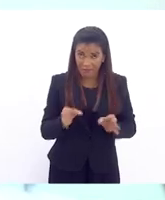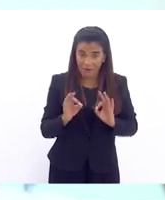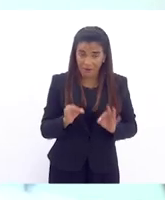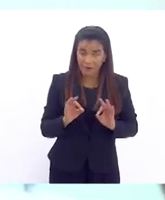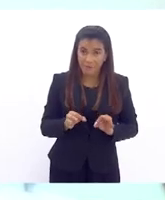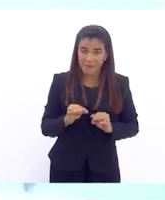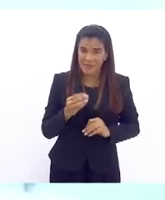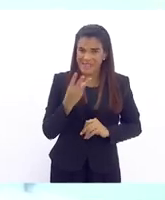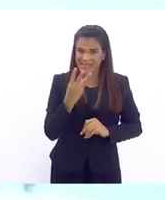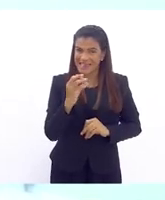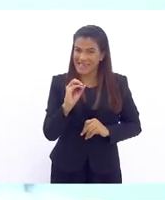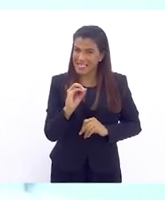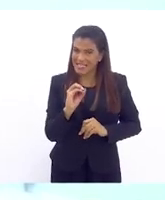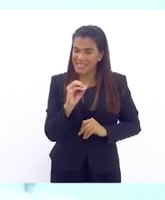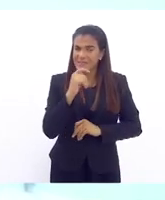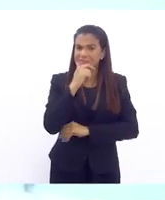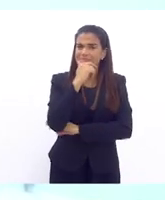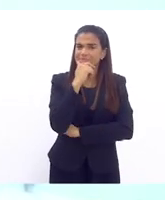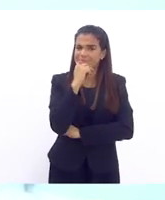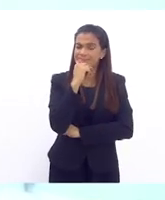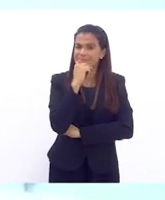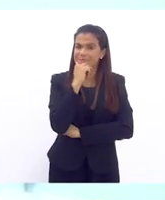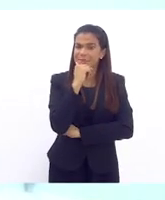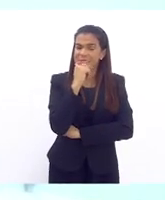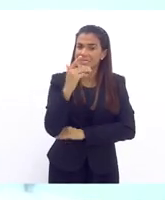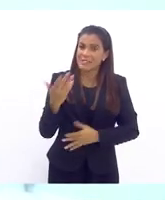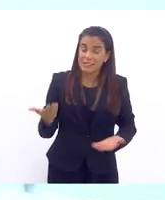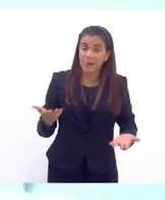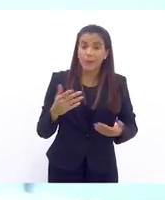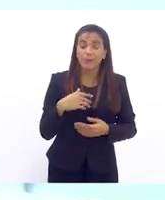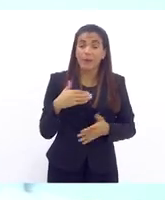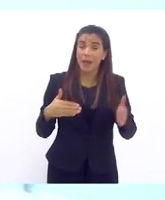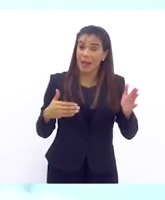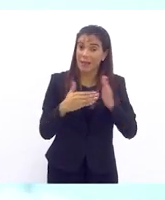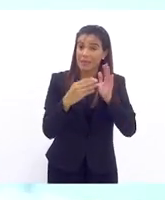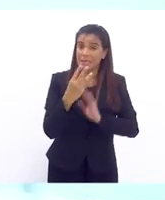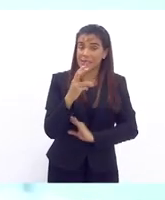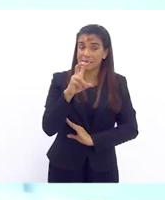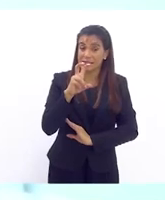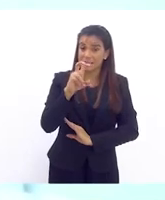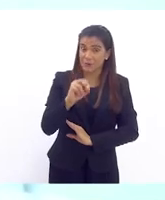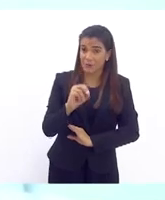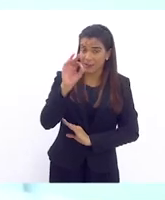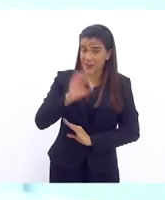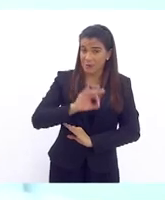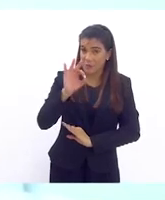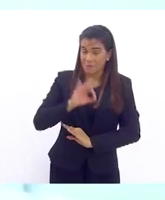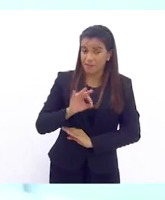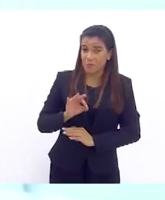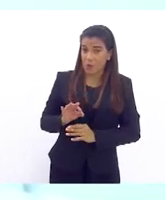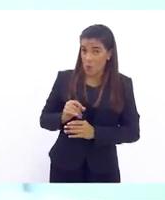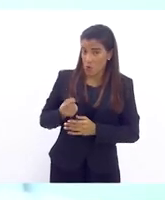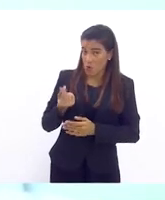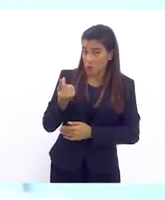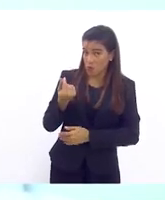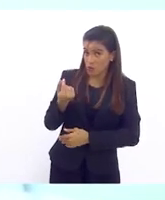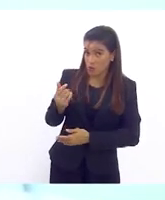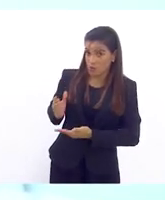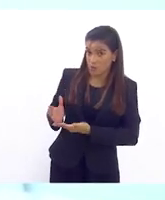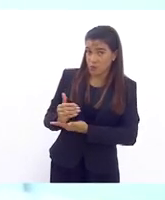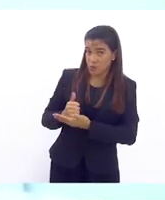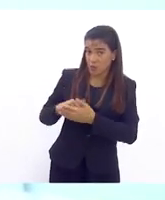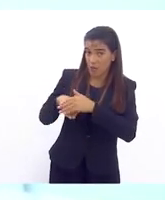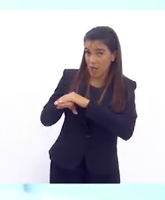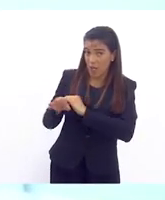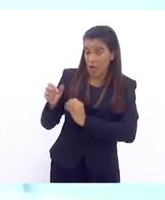30 não a gente Então até 50% do saldo do ano anterior pode ser